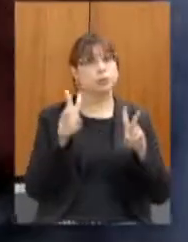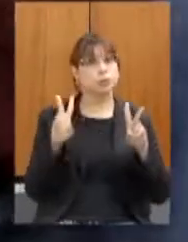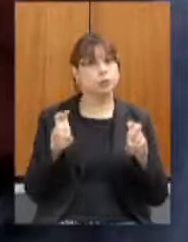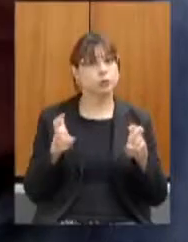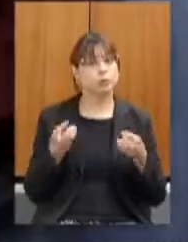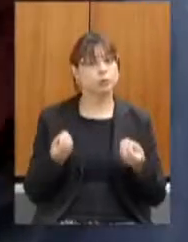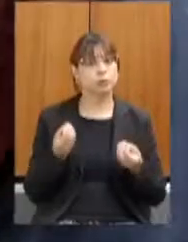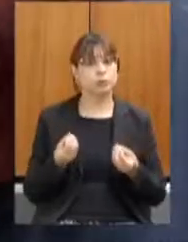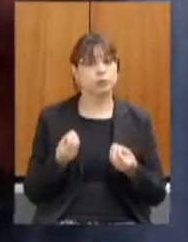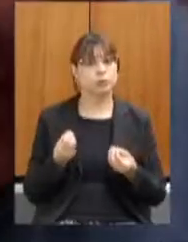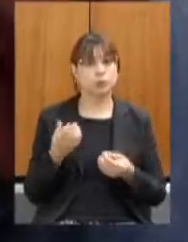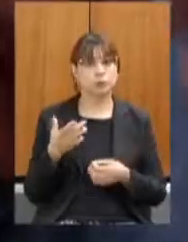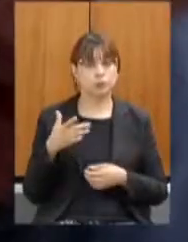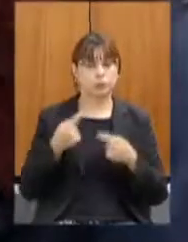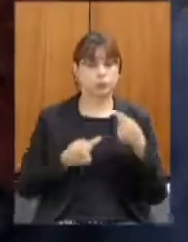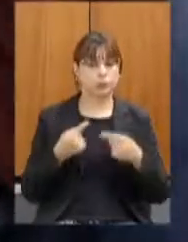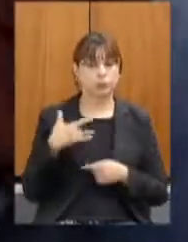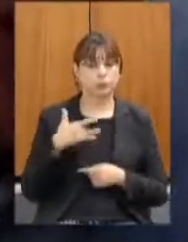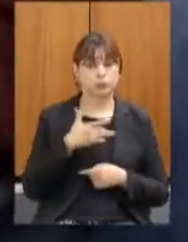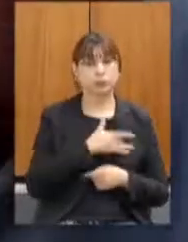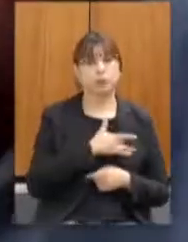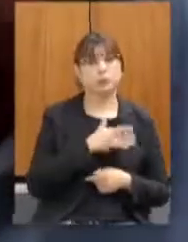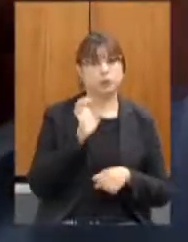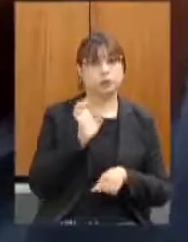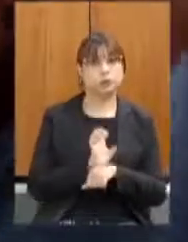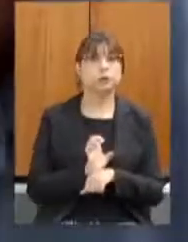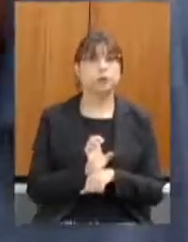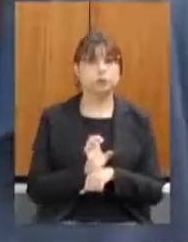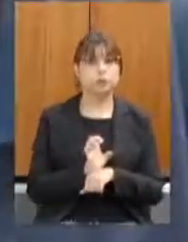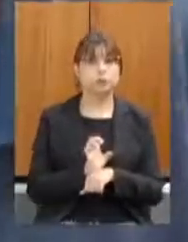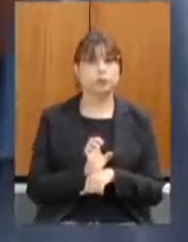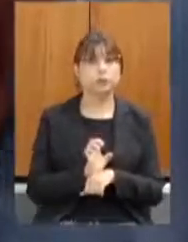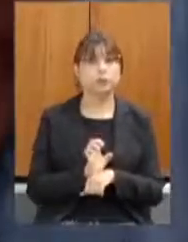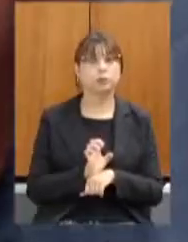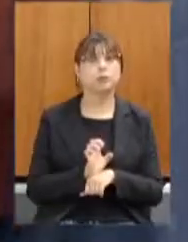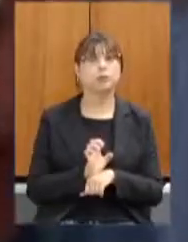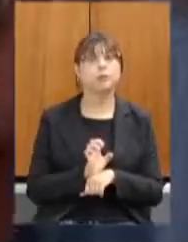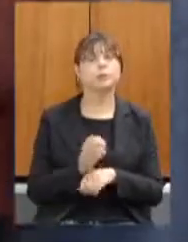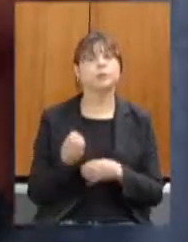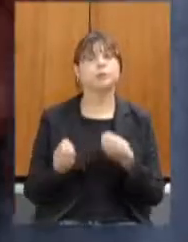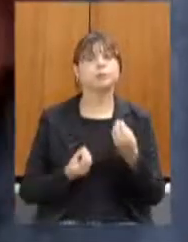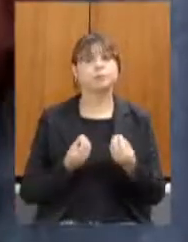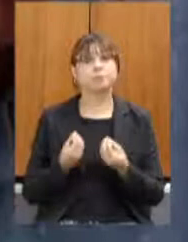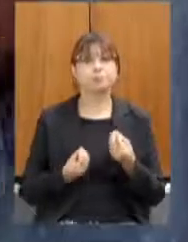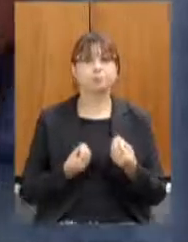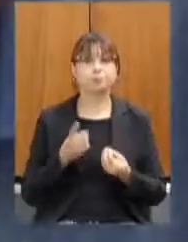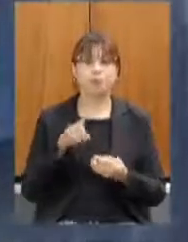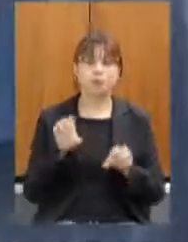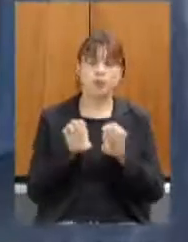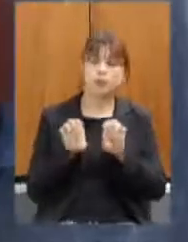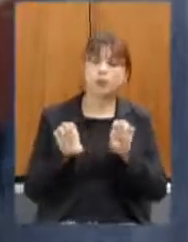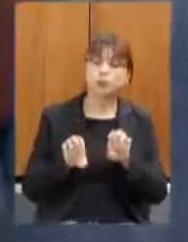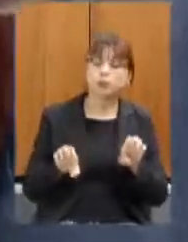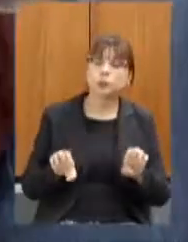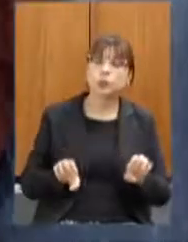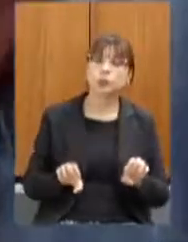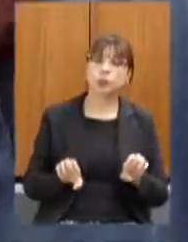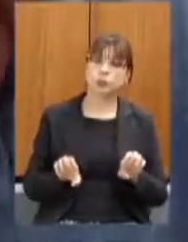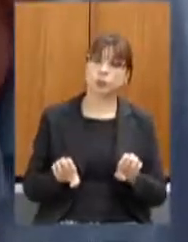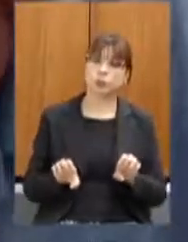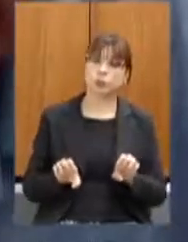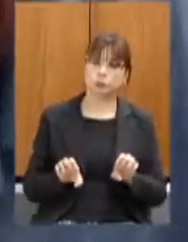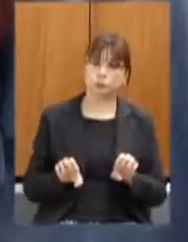está política de Saúde do Estado conforme A Hierarquia né estrutural funcional